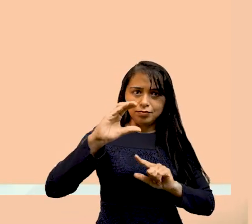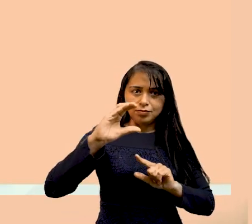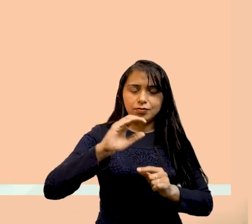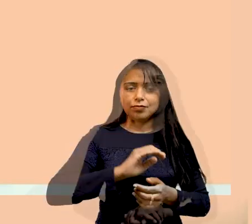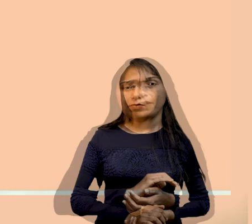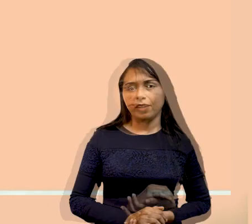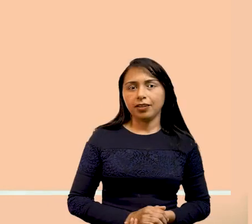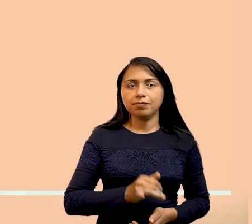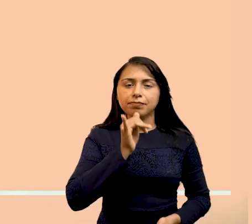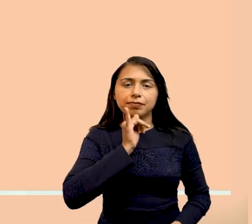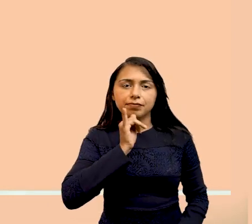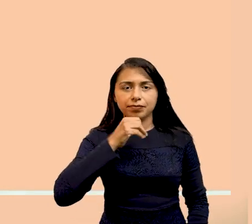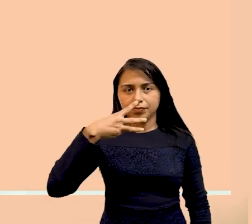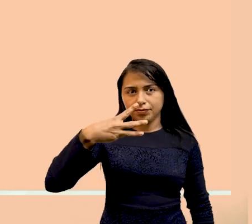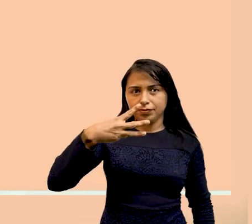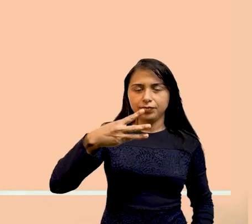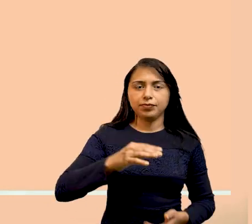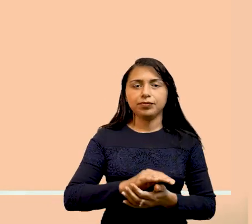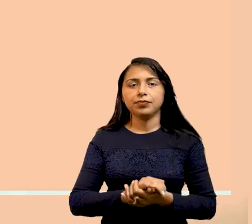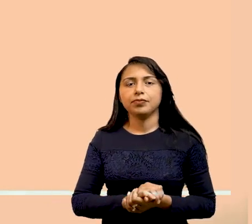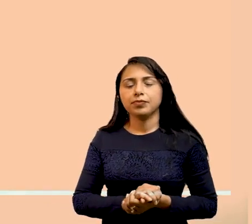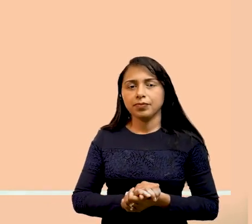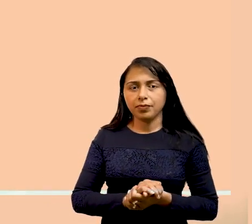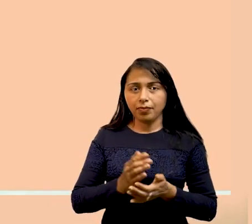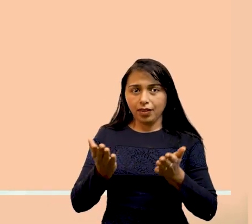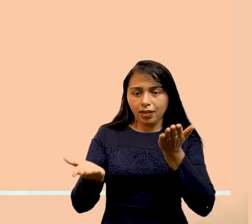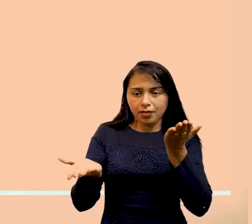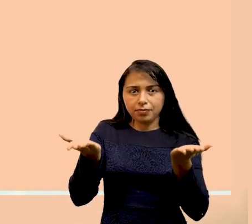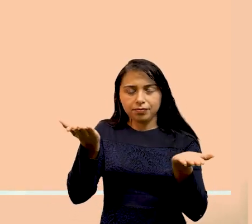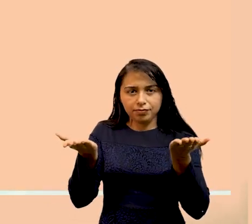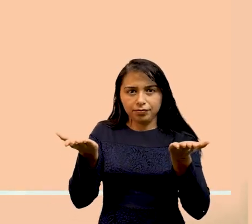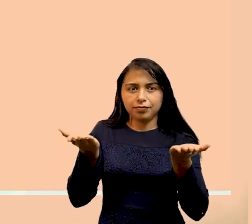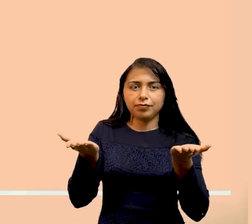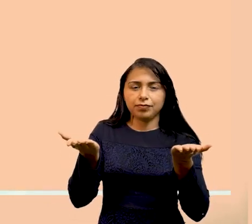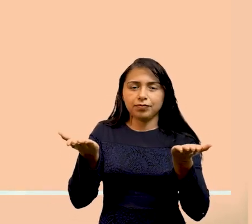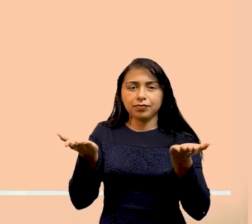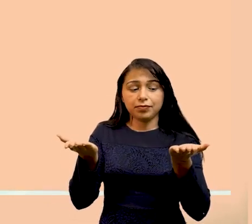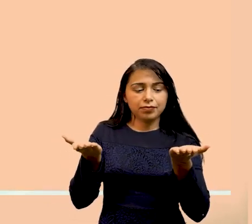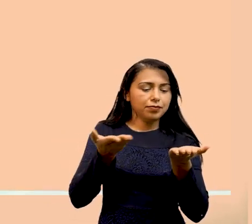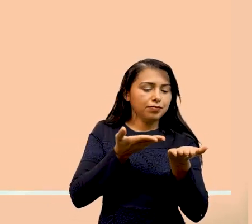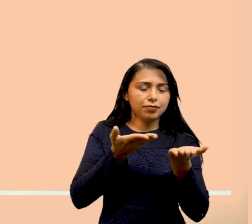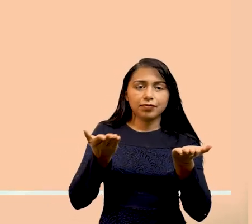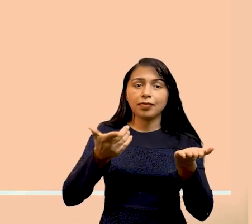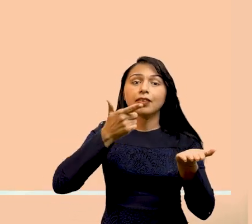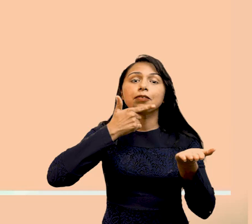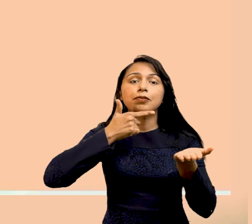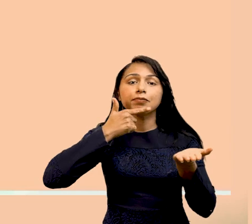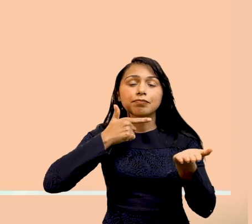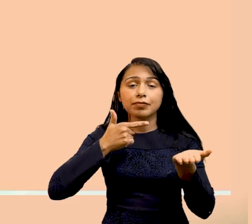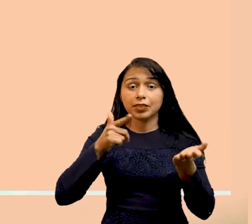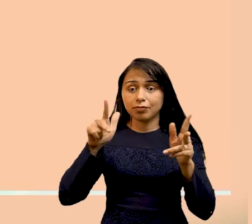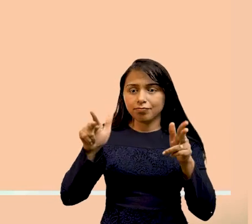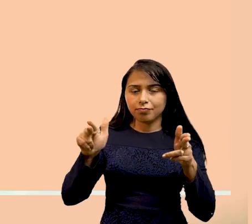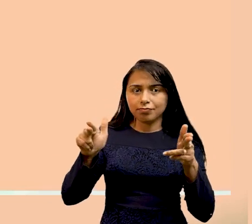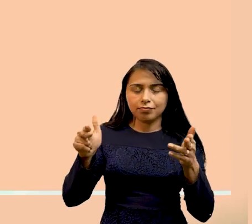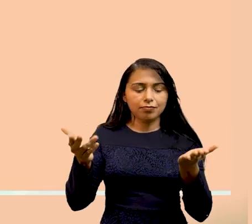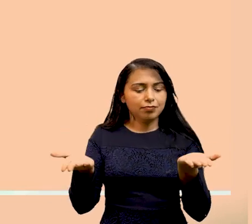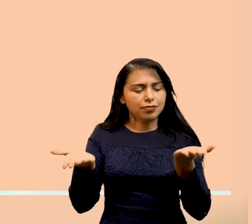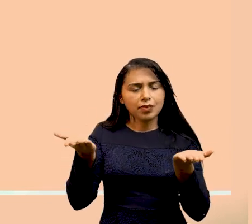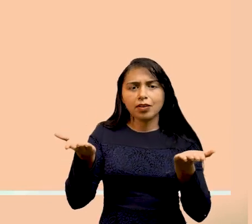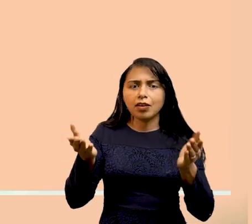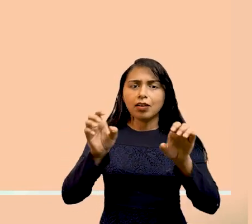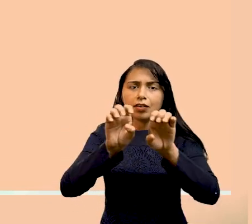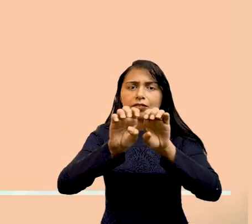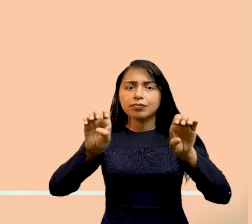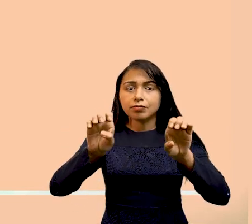ser letra C. Vamos aqui para um terceiro exemplo que diz o seguinte: A balança está equilibrada e os queijos têm pesos iguais.